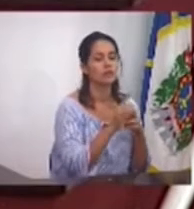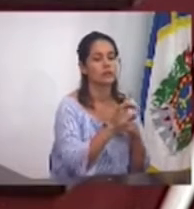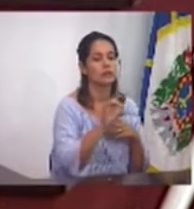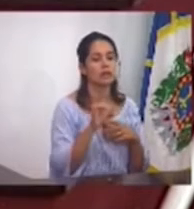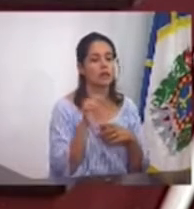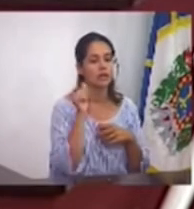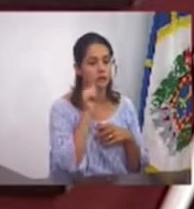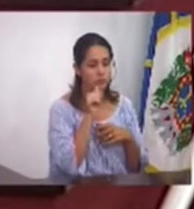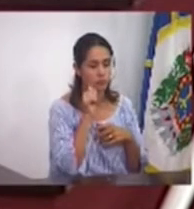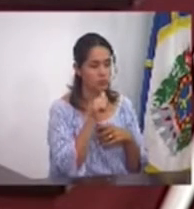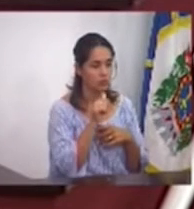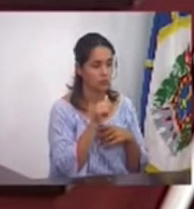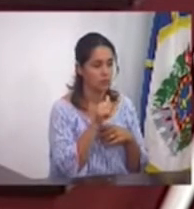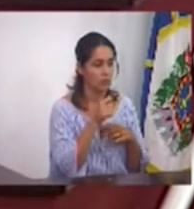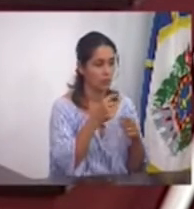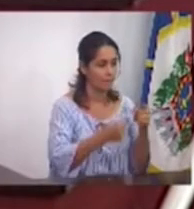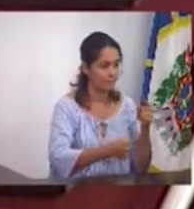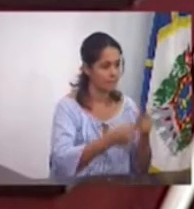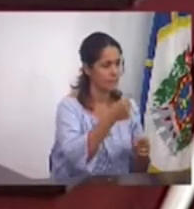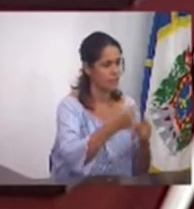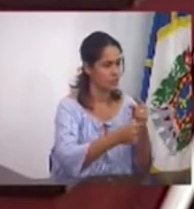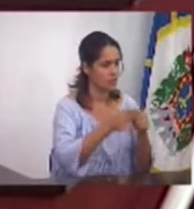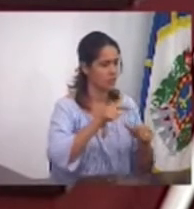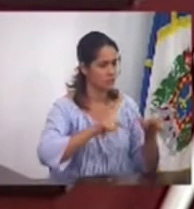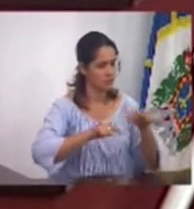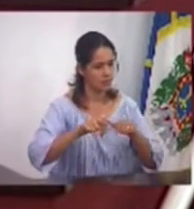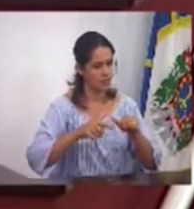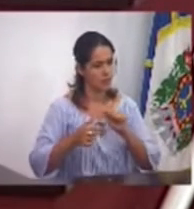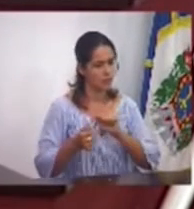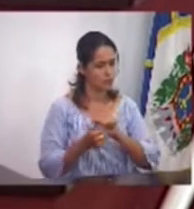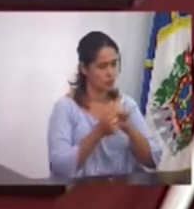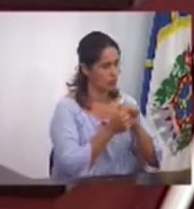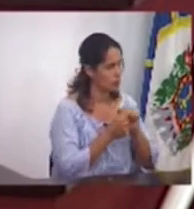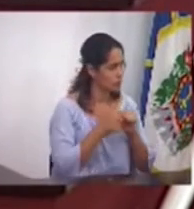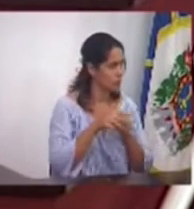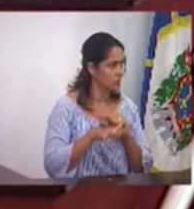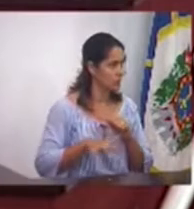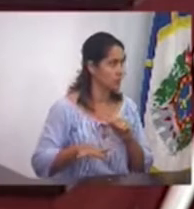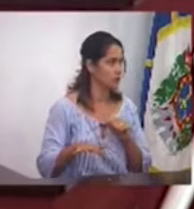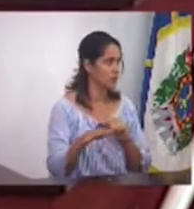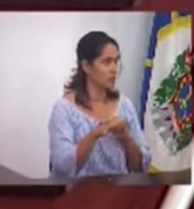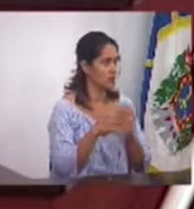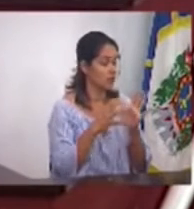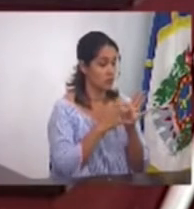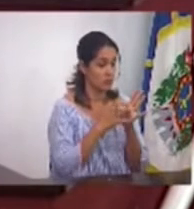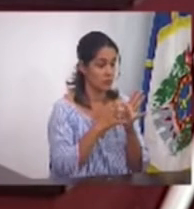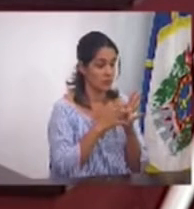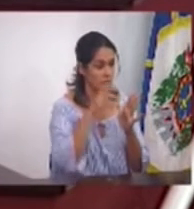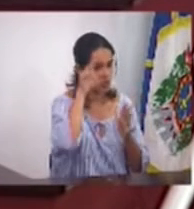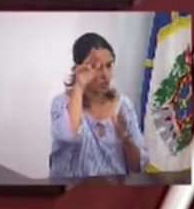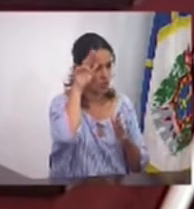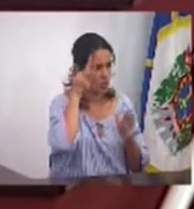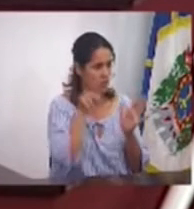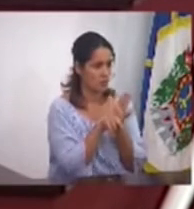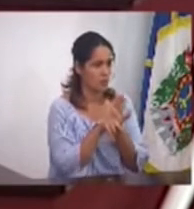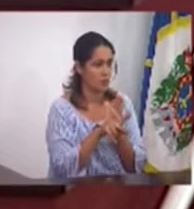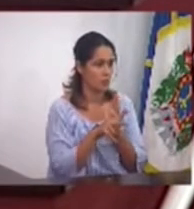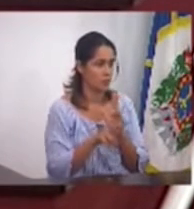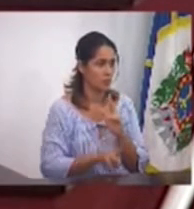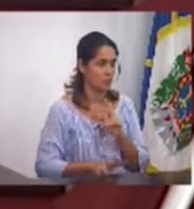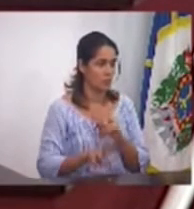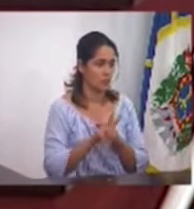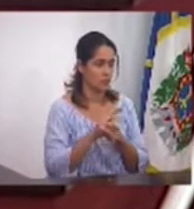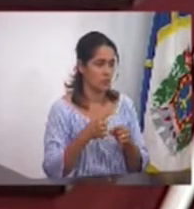das políticas para vir trabalhar conosco venha conosco venha fazer parte da história de votuporanga